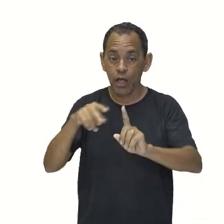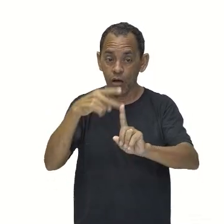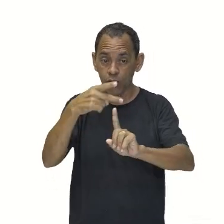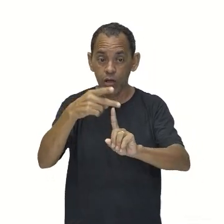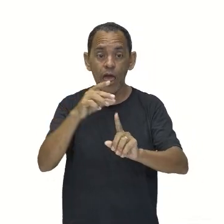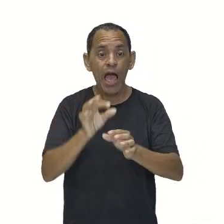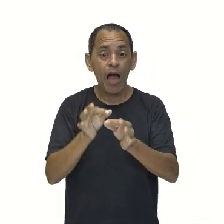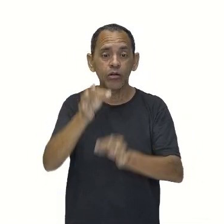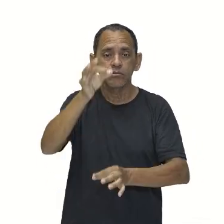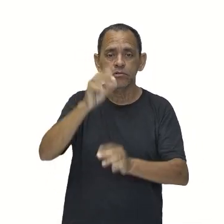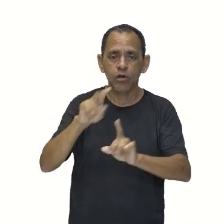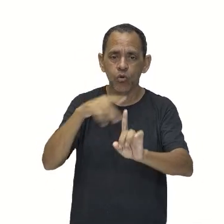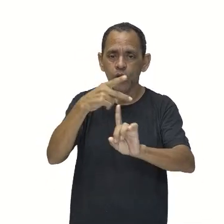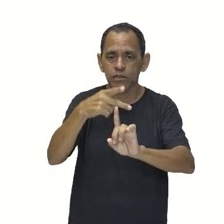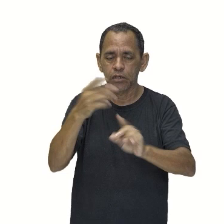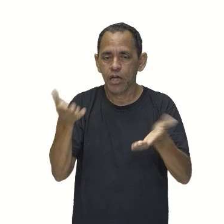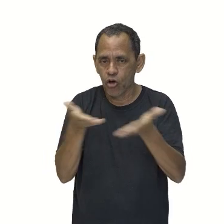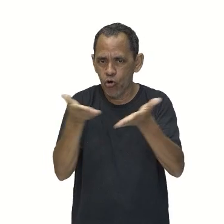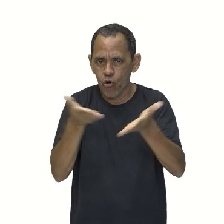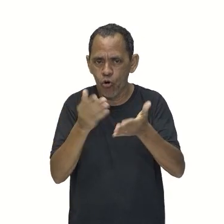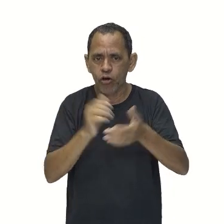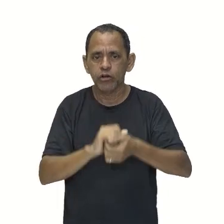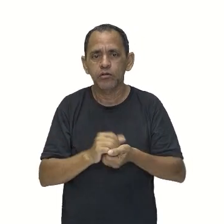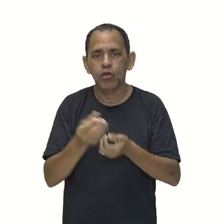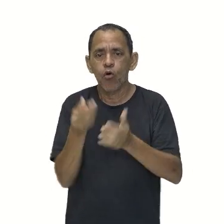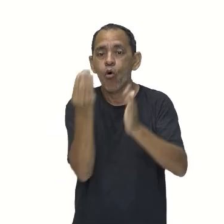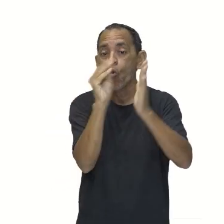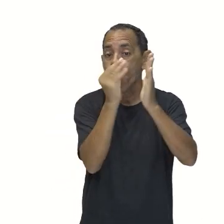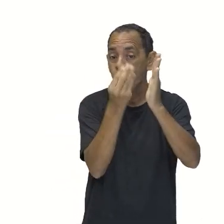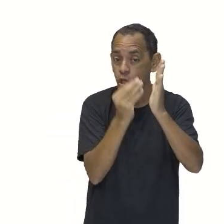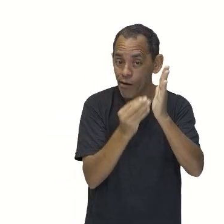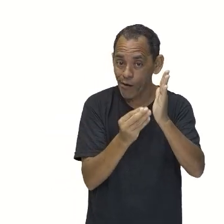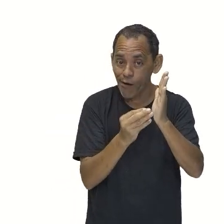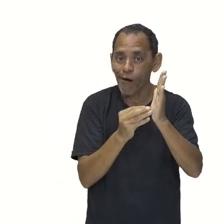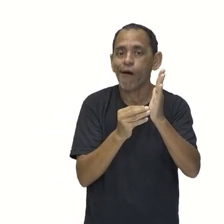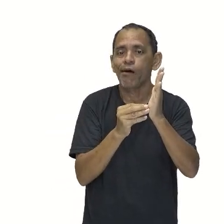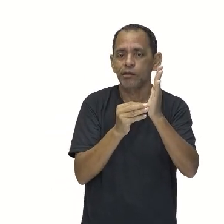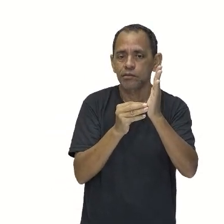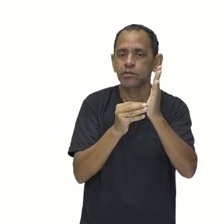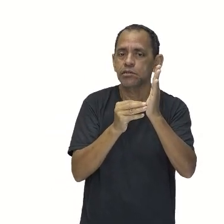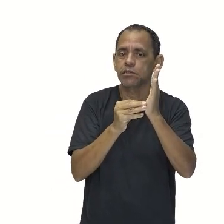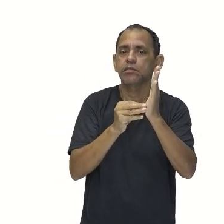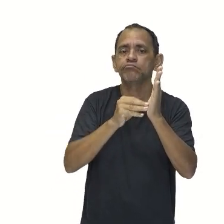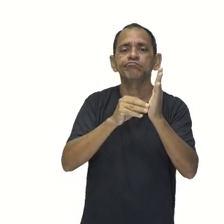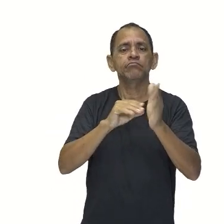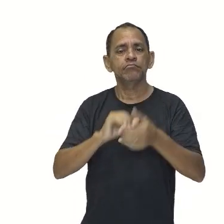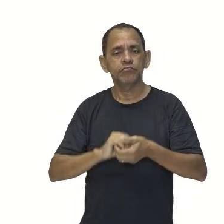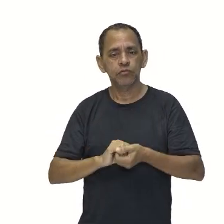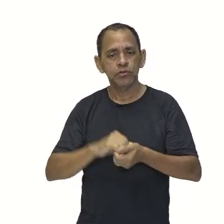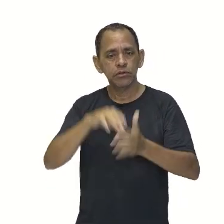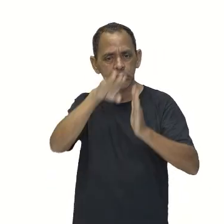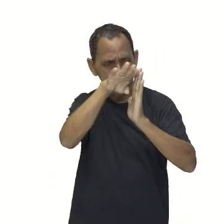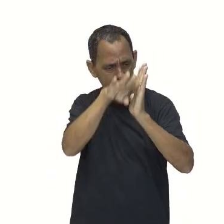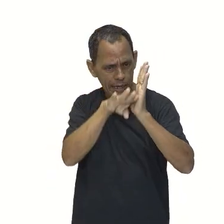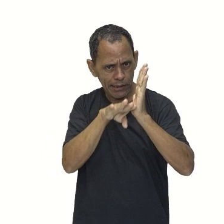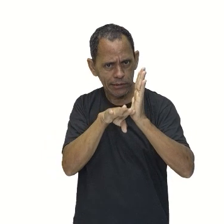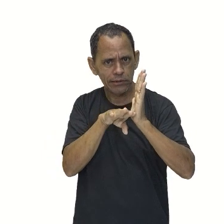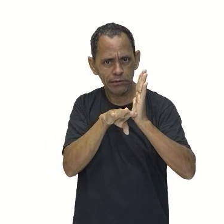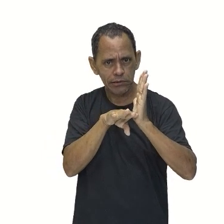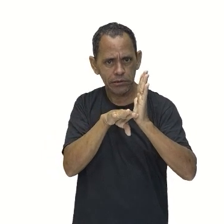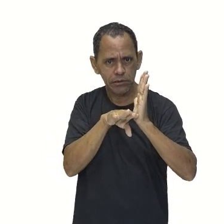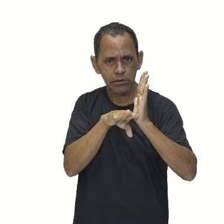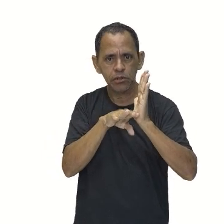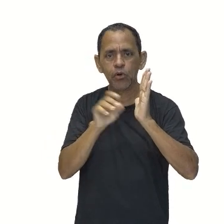Agora, nós vamos colocar, então, nessa relação aqui, ó, certo?